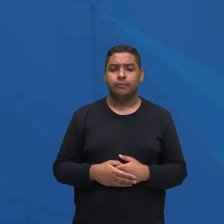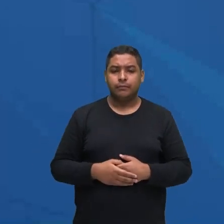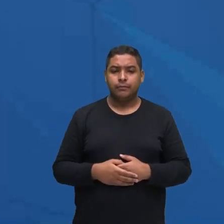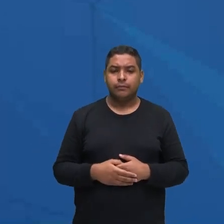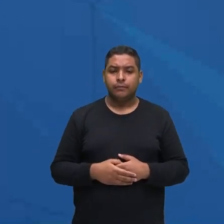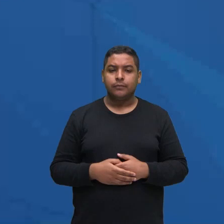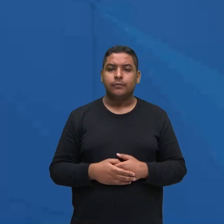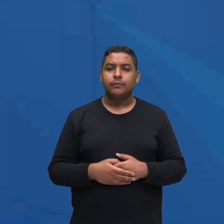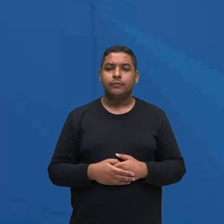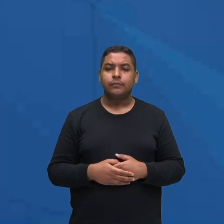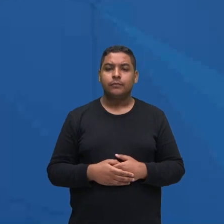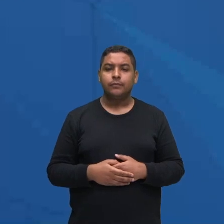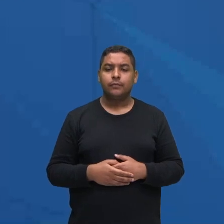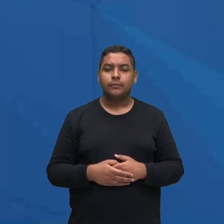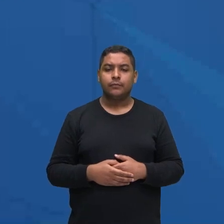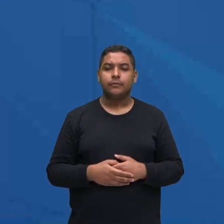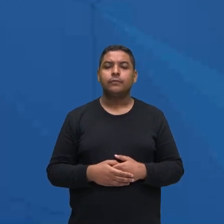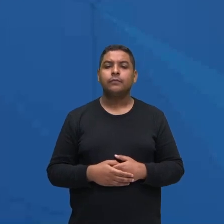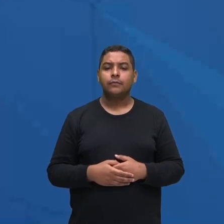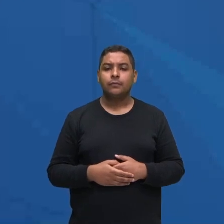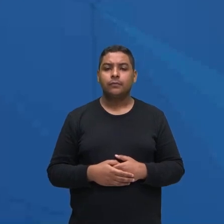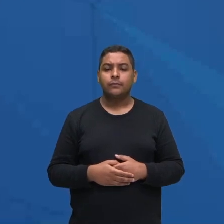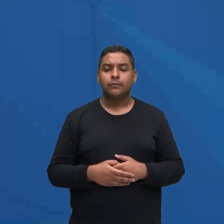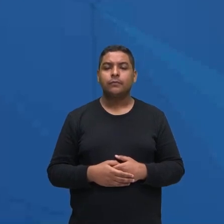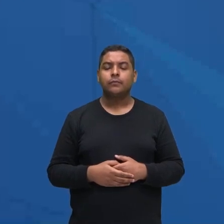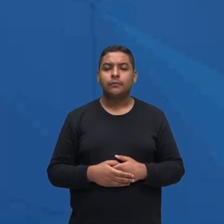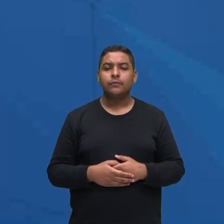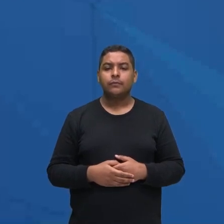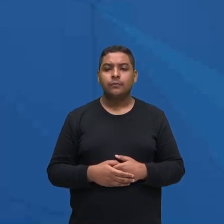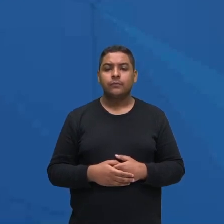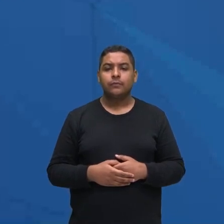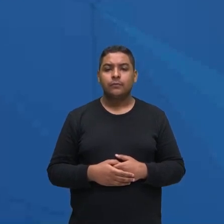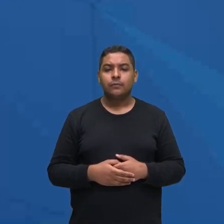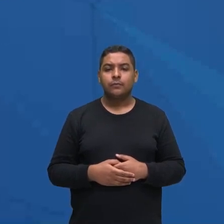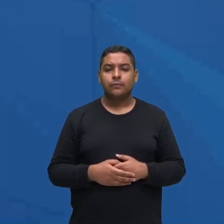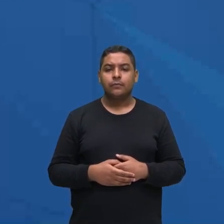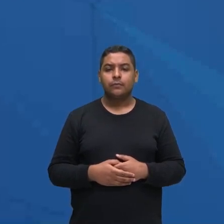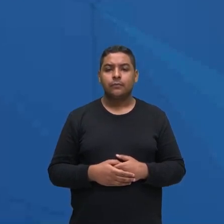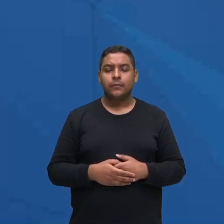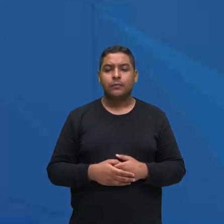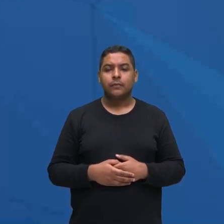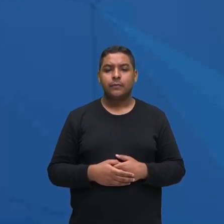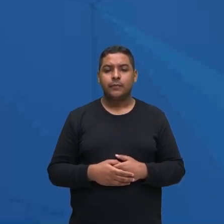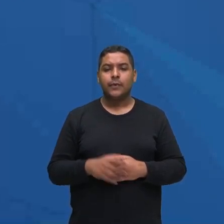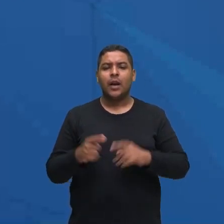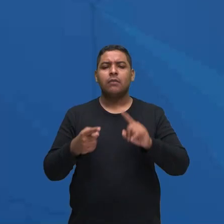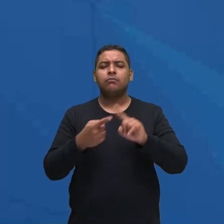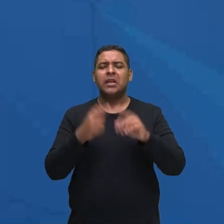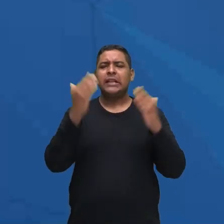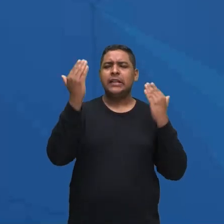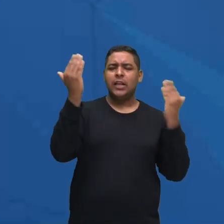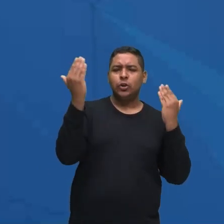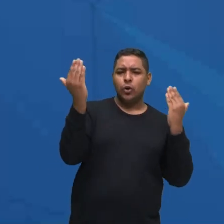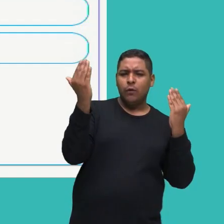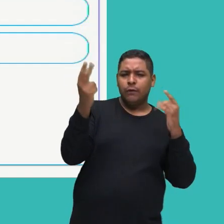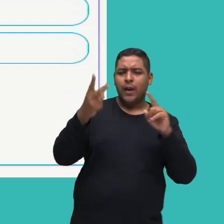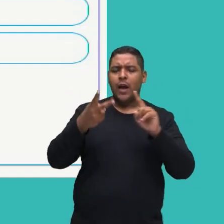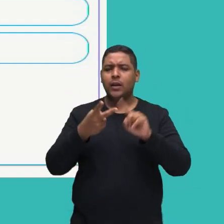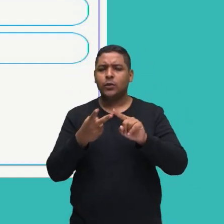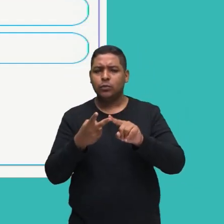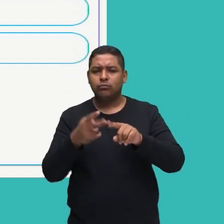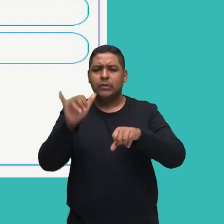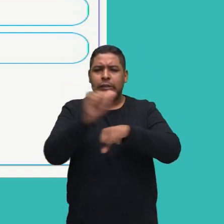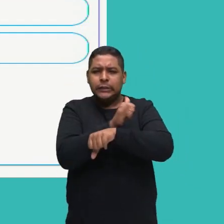caderno, 10 segundinhos na tela. O que é cabreiro? Não dá nem tempo de colar,